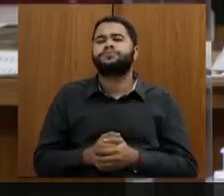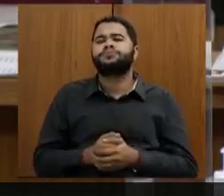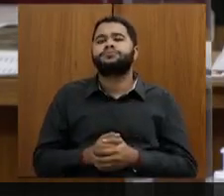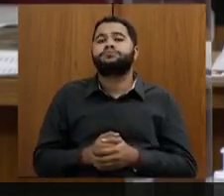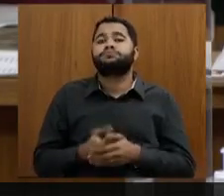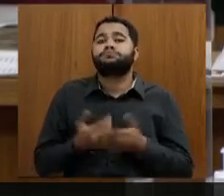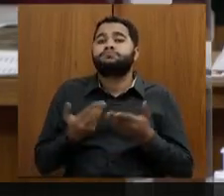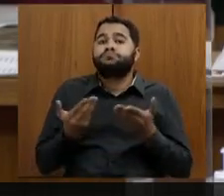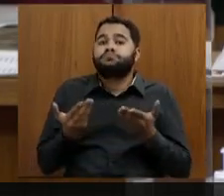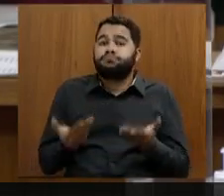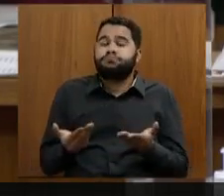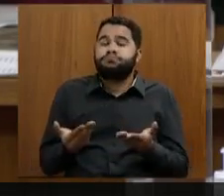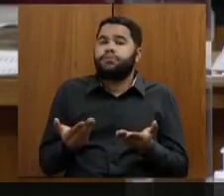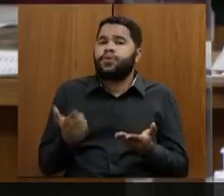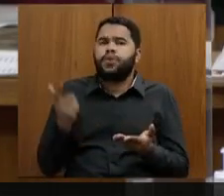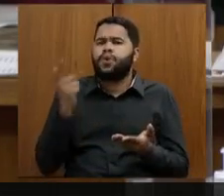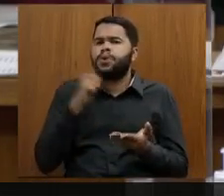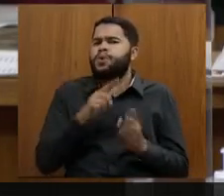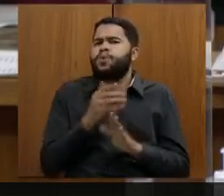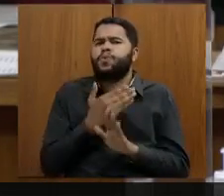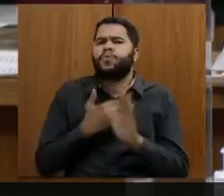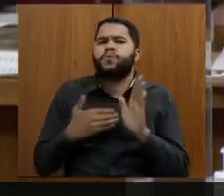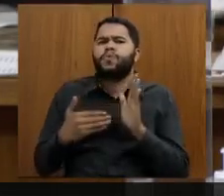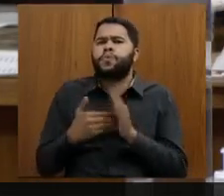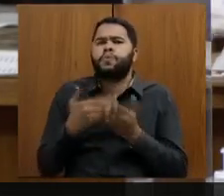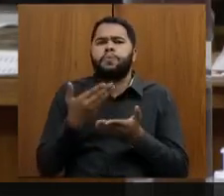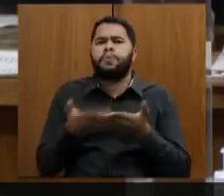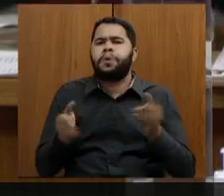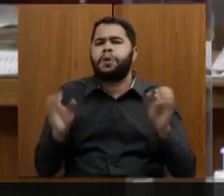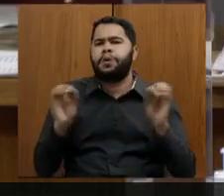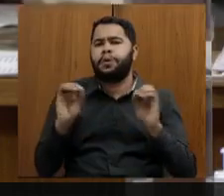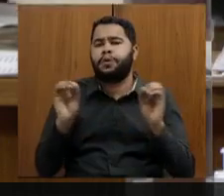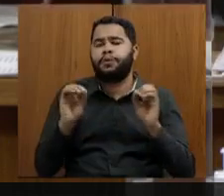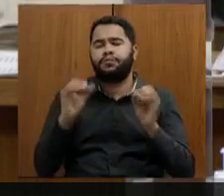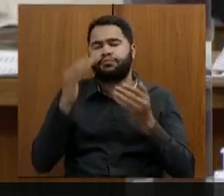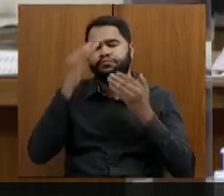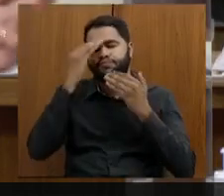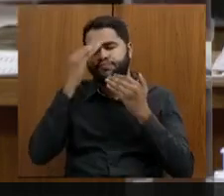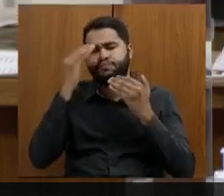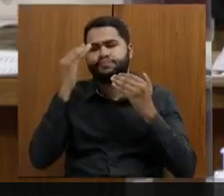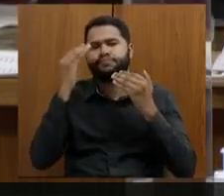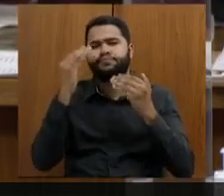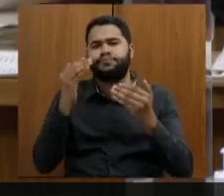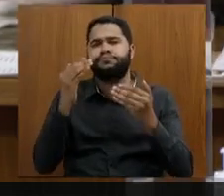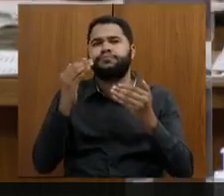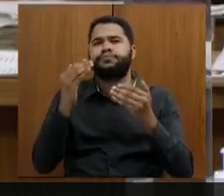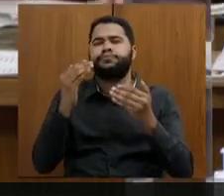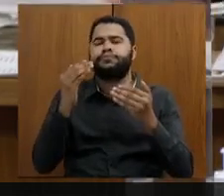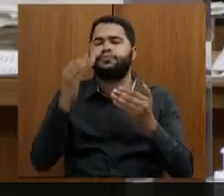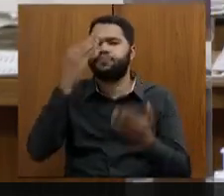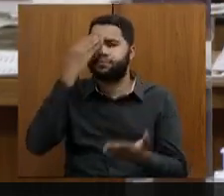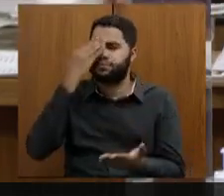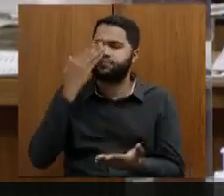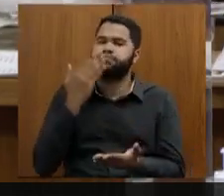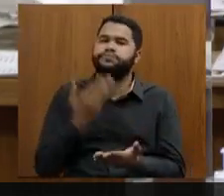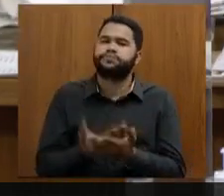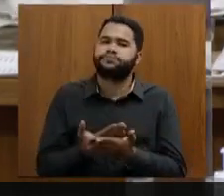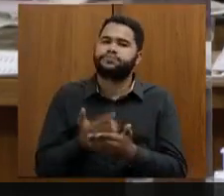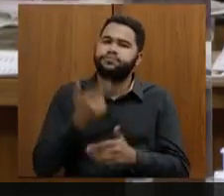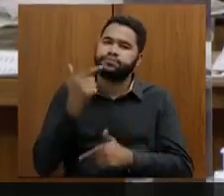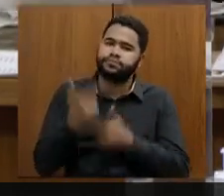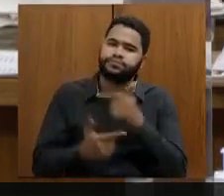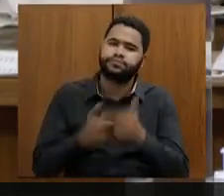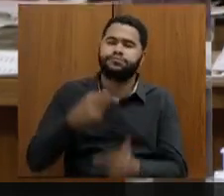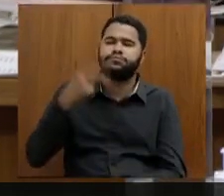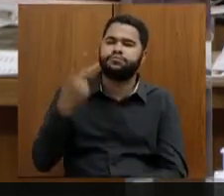então é um ganha um ganha-ganha para todos não tem não tem perda nisso né Então a nossa gratidão pela deferência pela confiança pelo